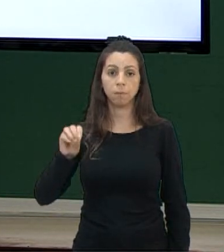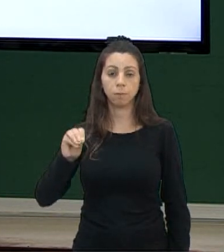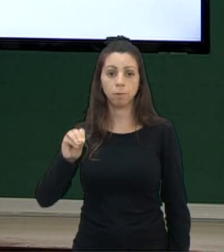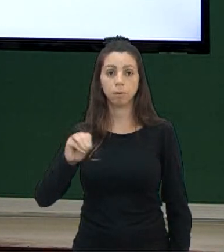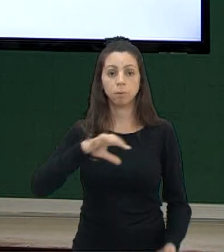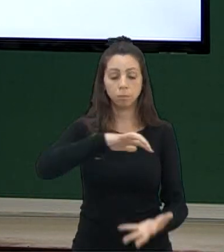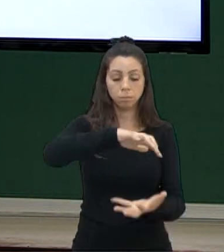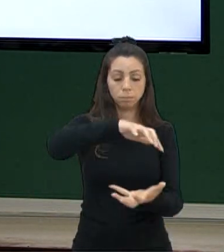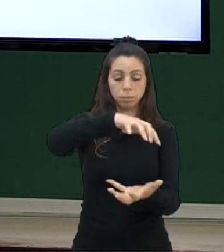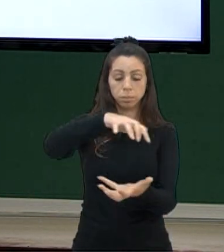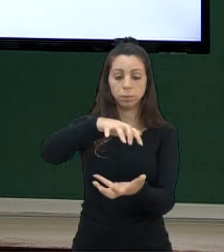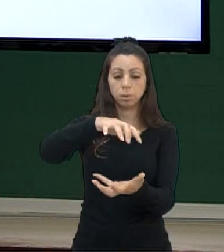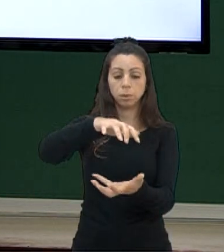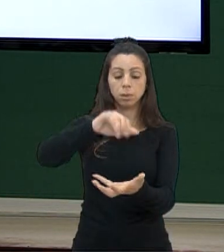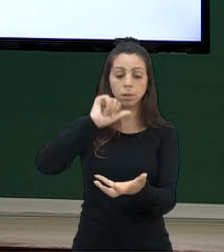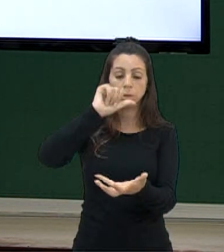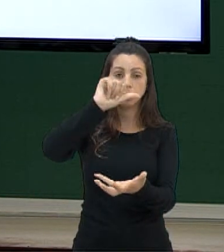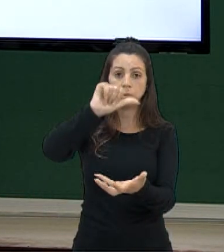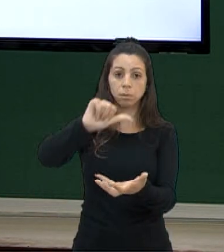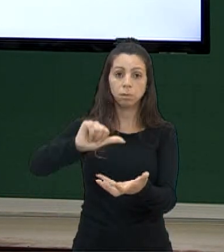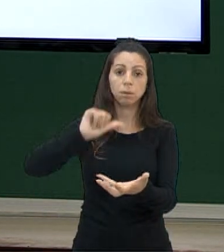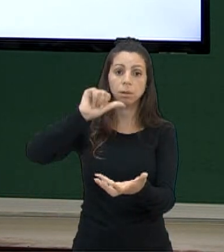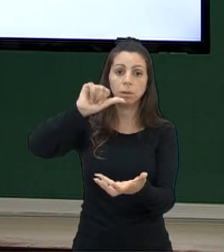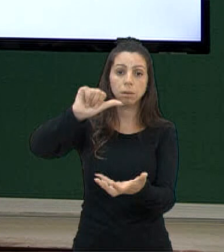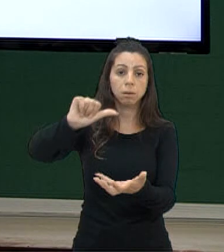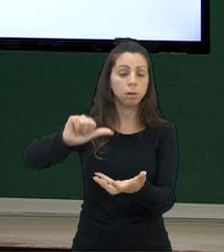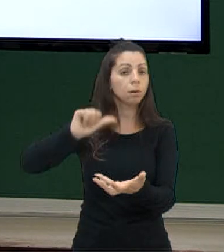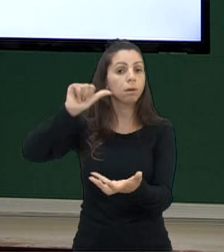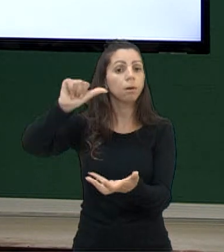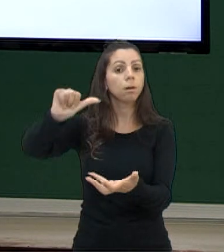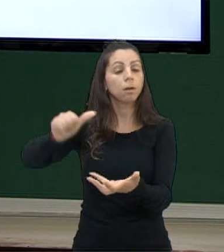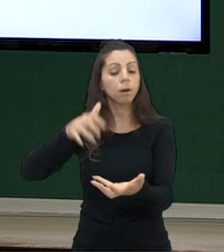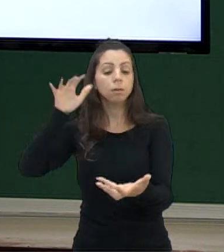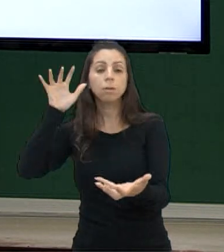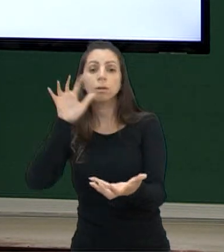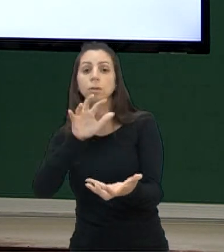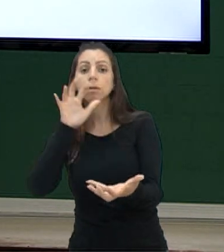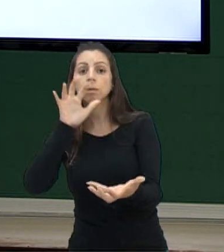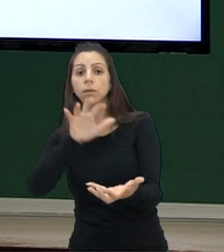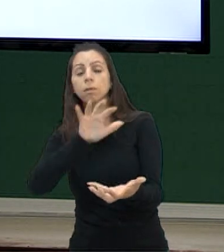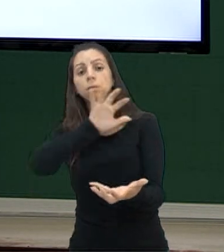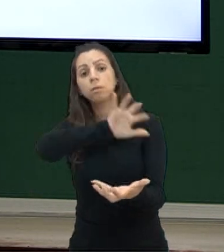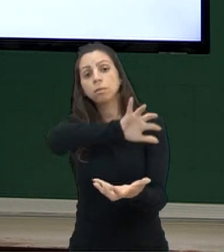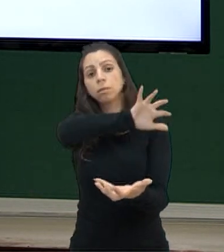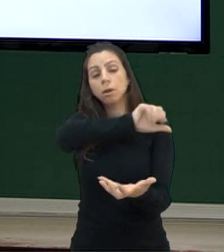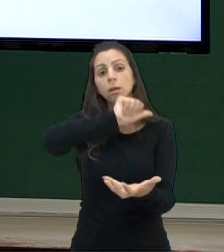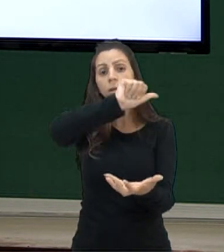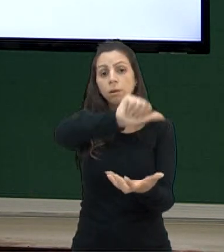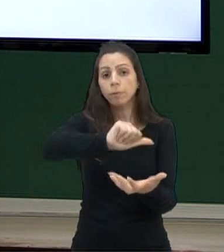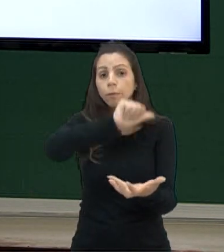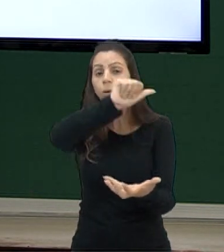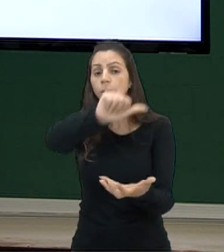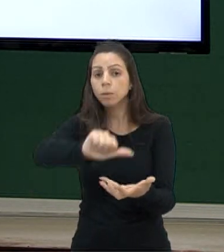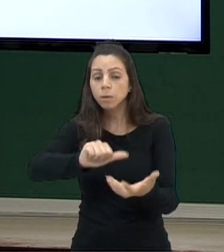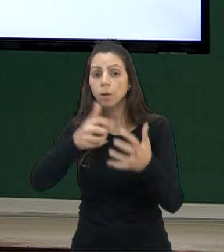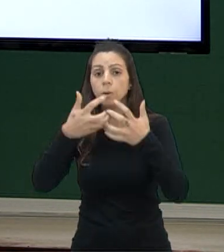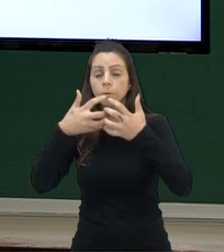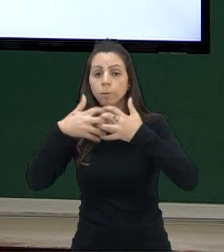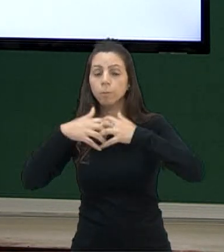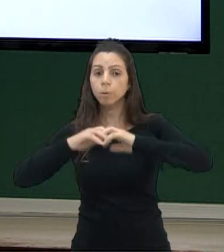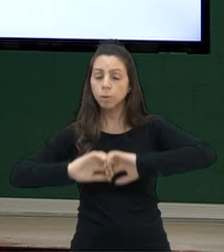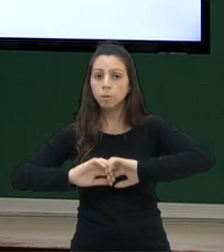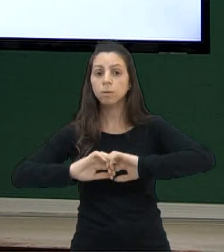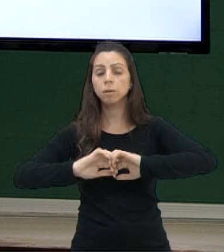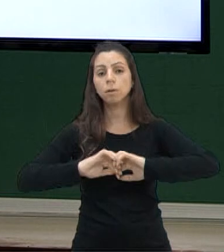terrestre, ele está se transformando constantemente. Ele vem sofrendo transformações em função de uma série